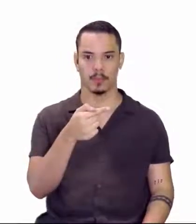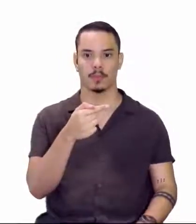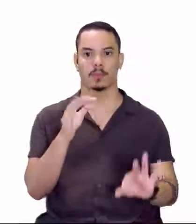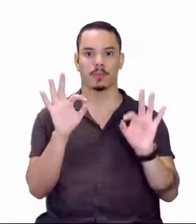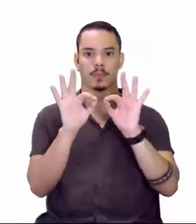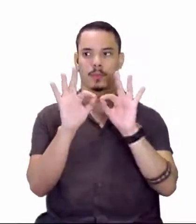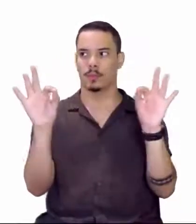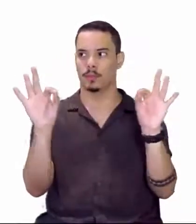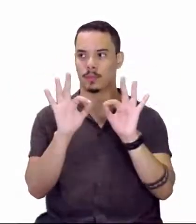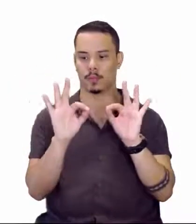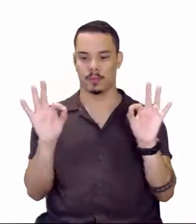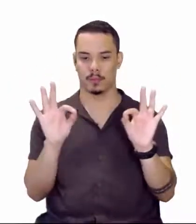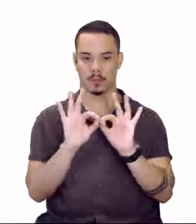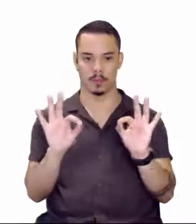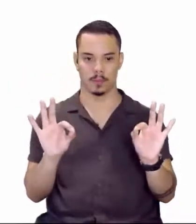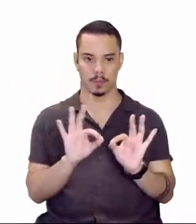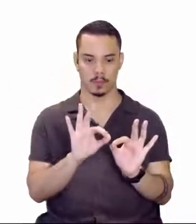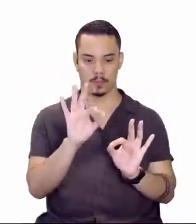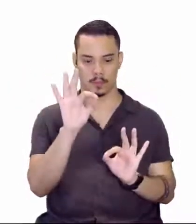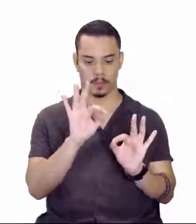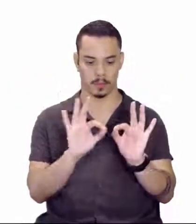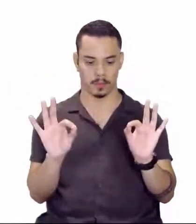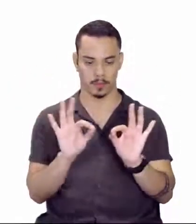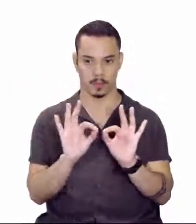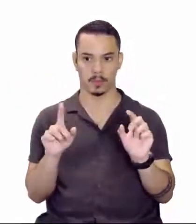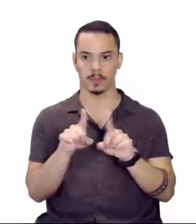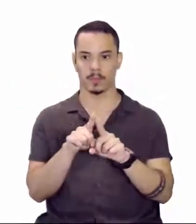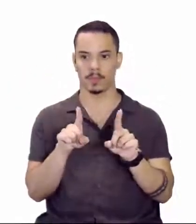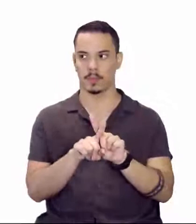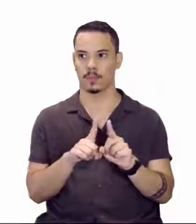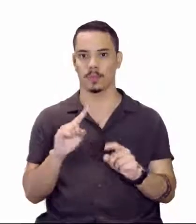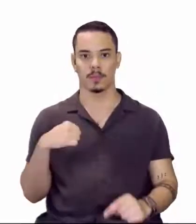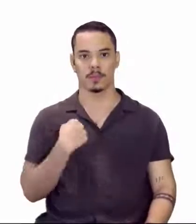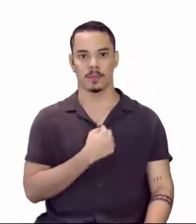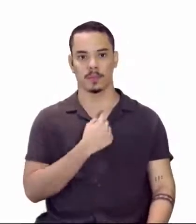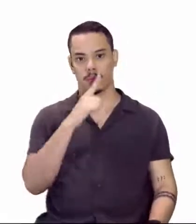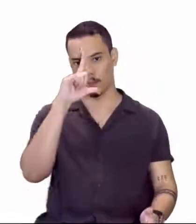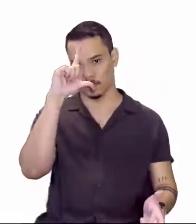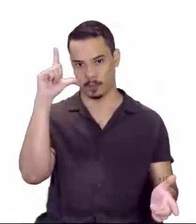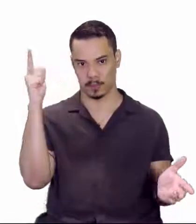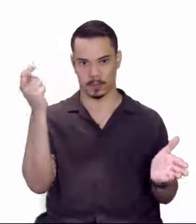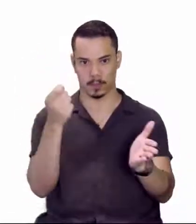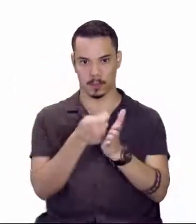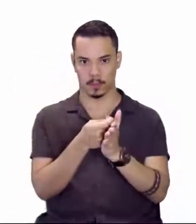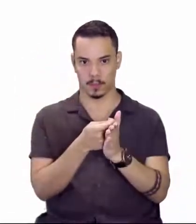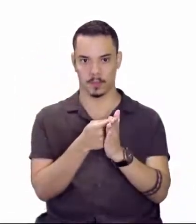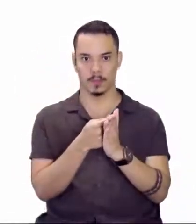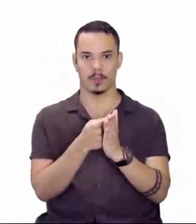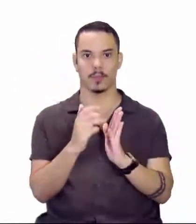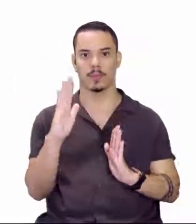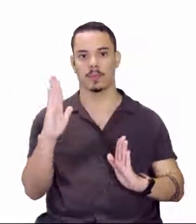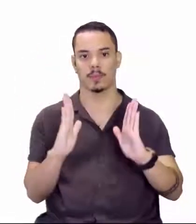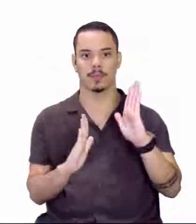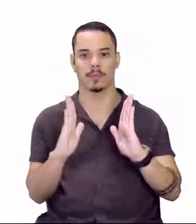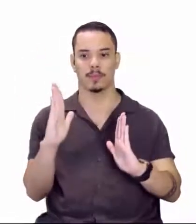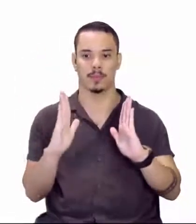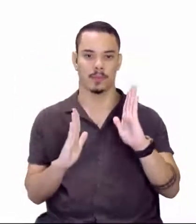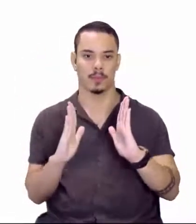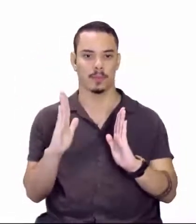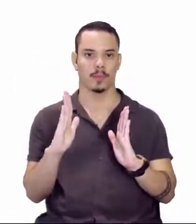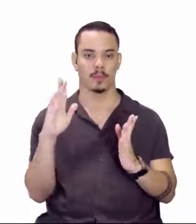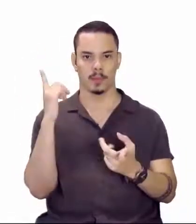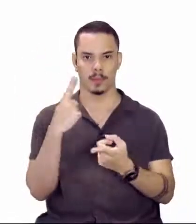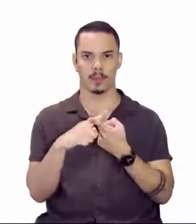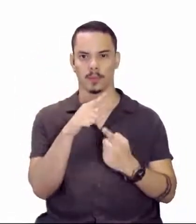horizontais e que essas linhas horizontais nós denominamos de períodos. Vocês